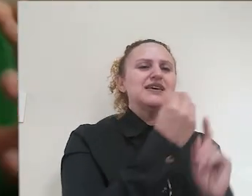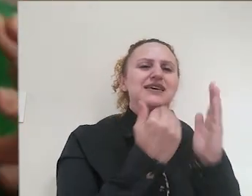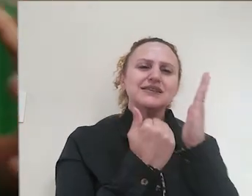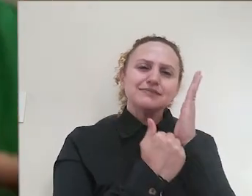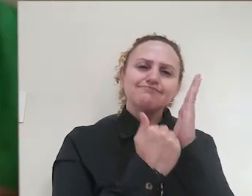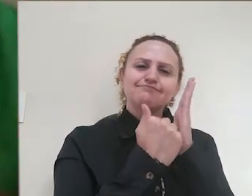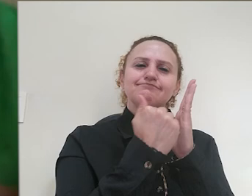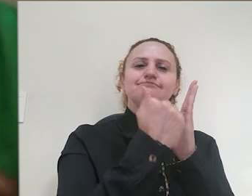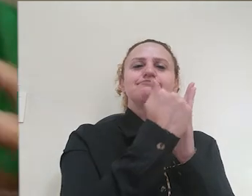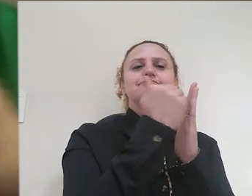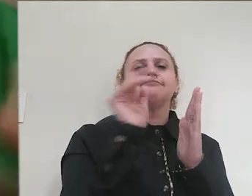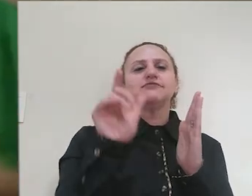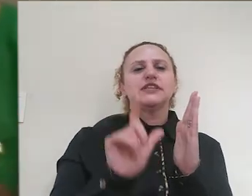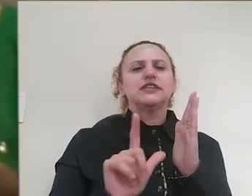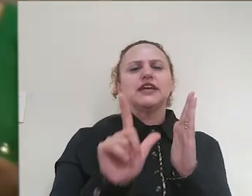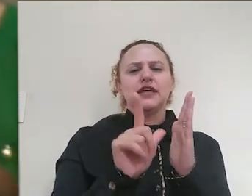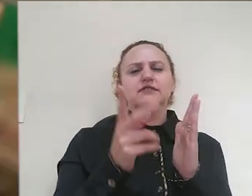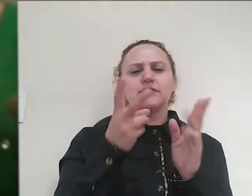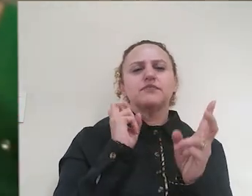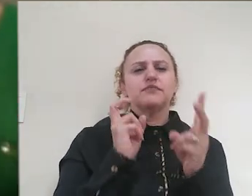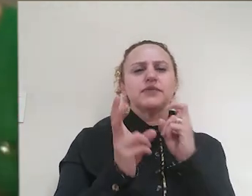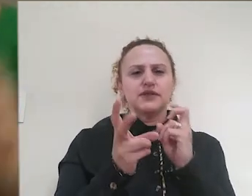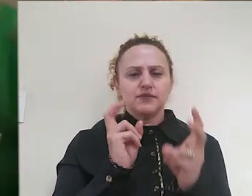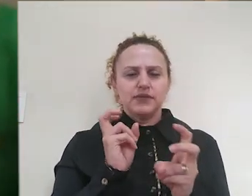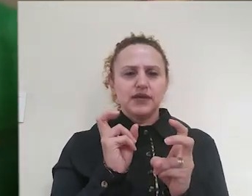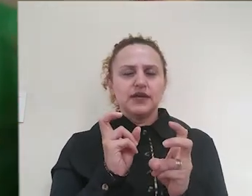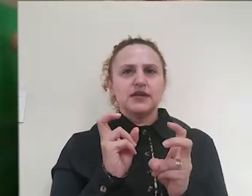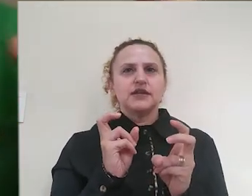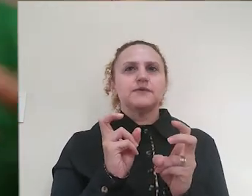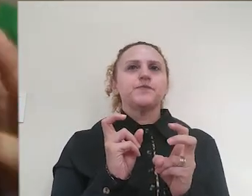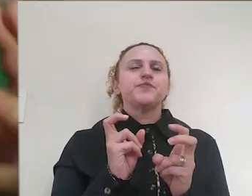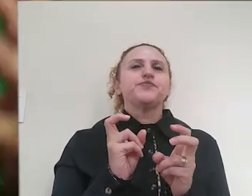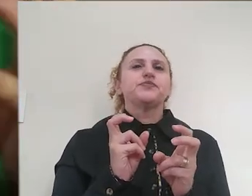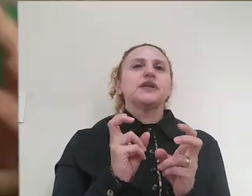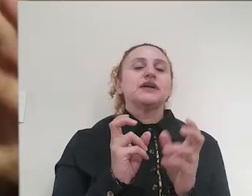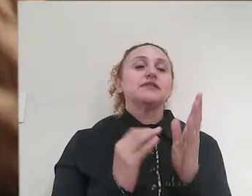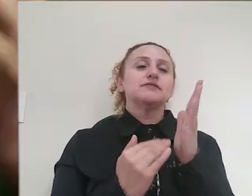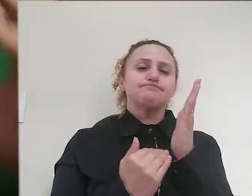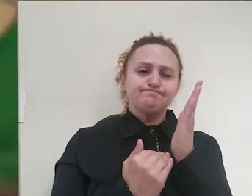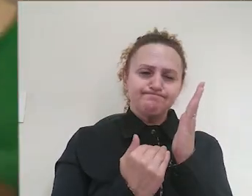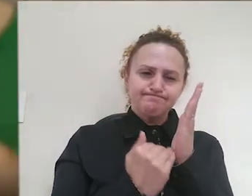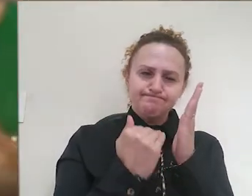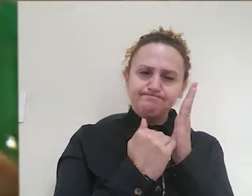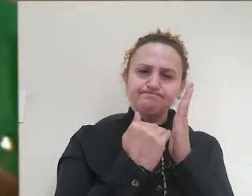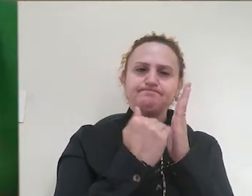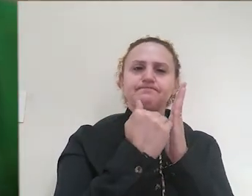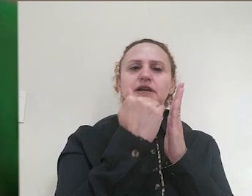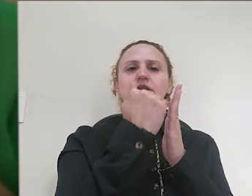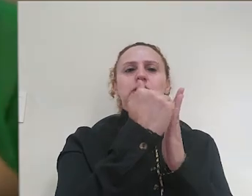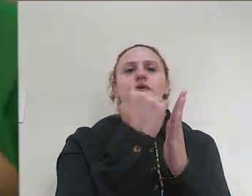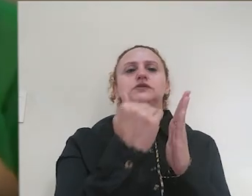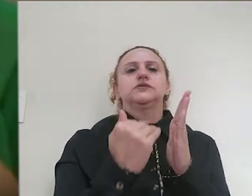esse movimento de resposta, então a gente tem um período com algumas características que logo são